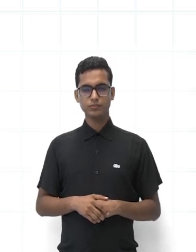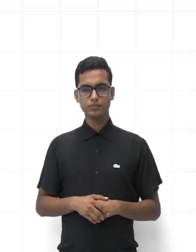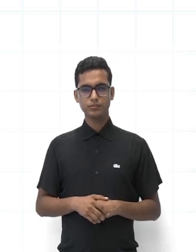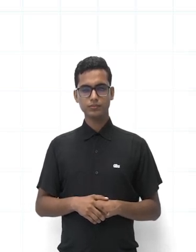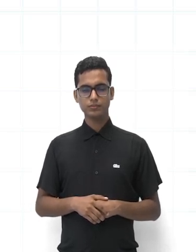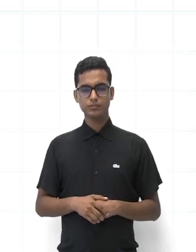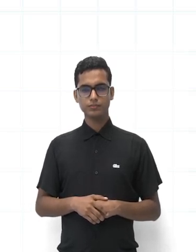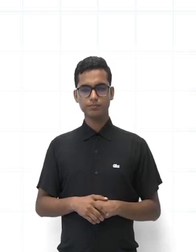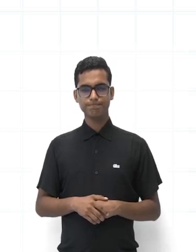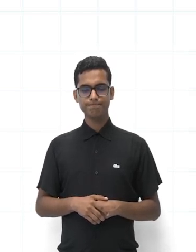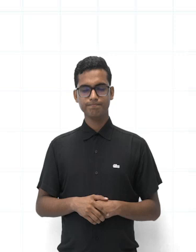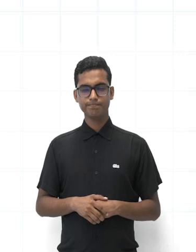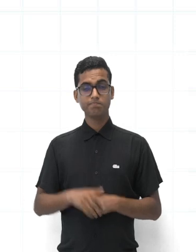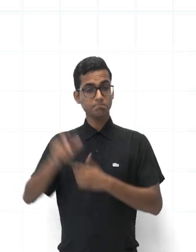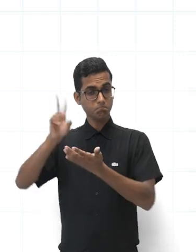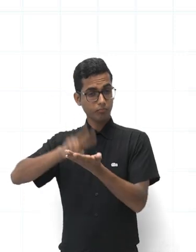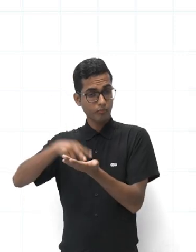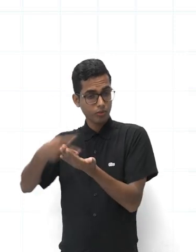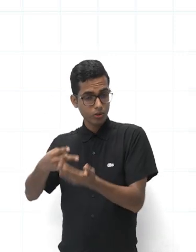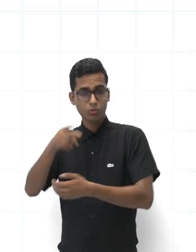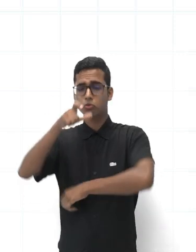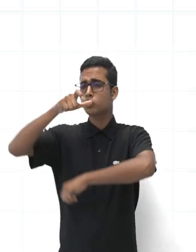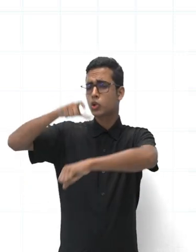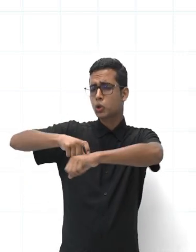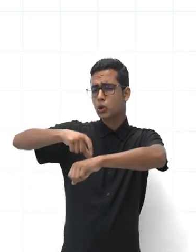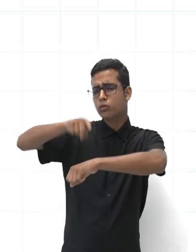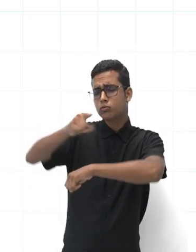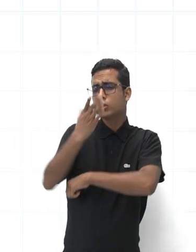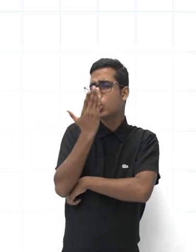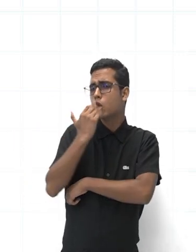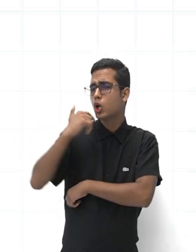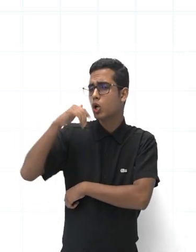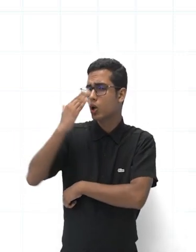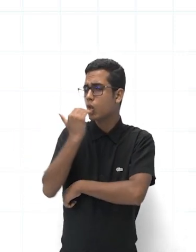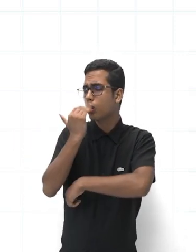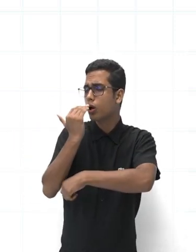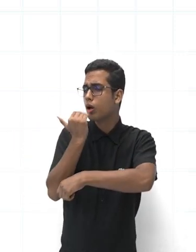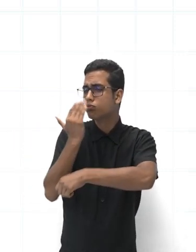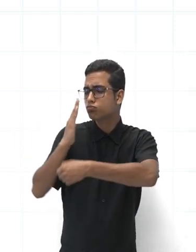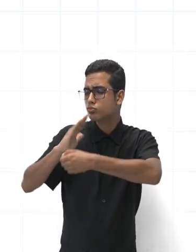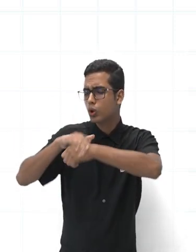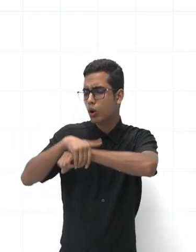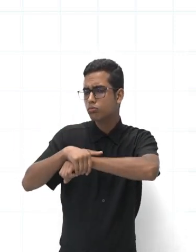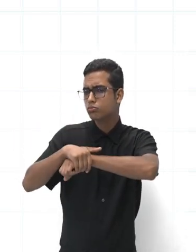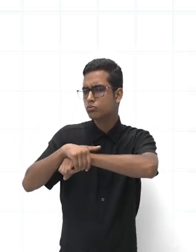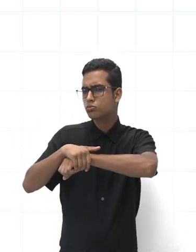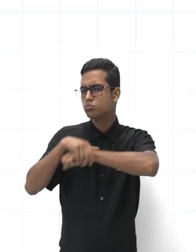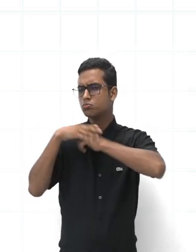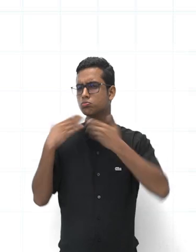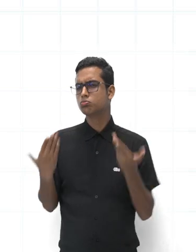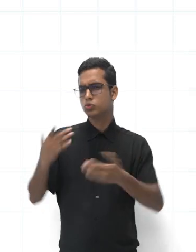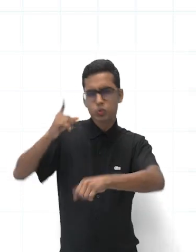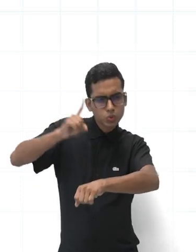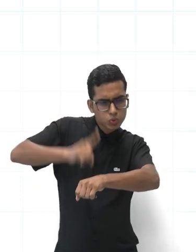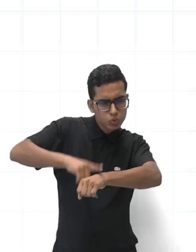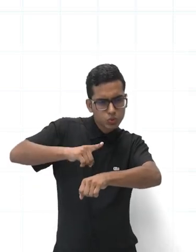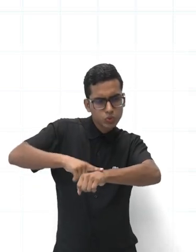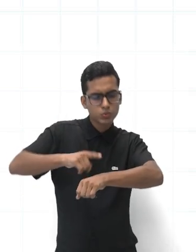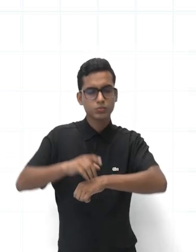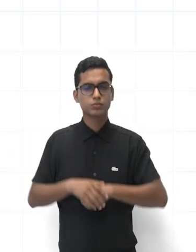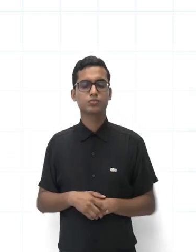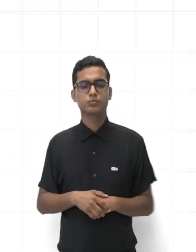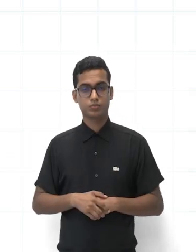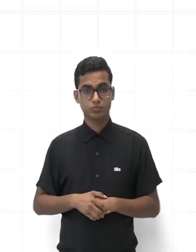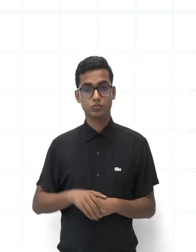have dinner? Que seria, que horas você janta? Então, have dinner é jantar, have lunch é